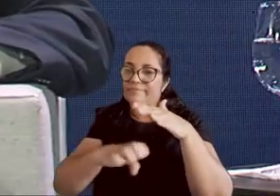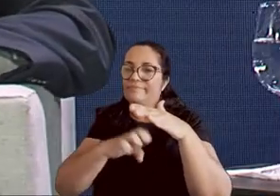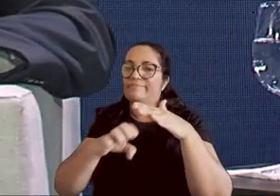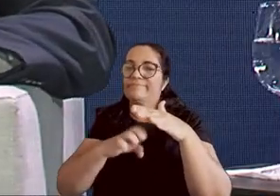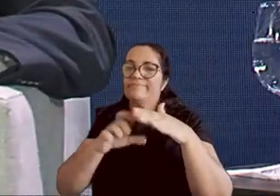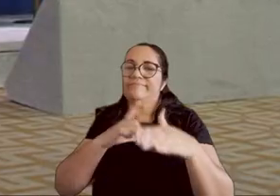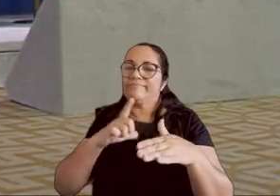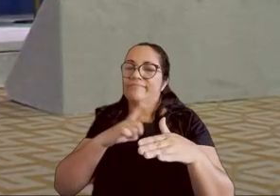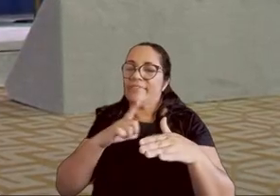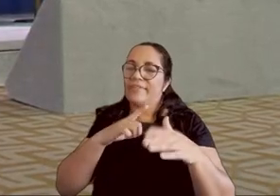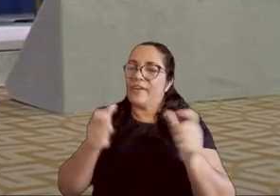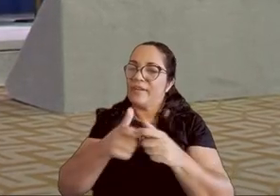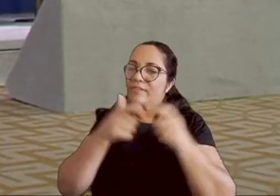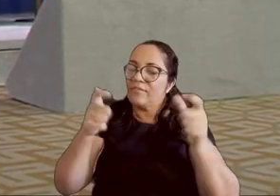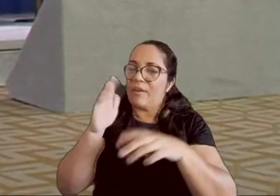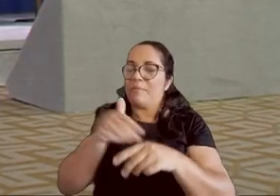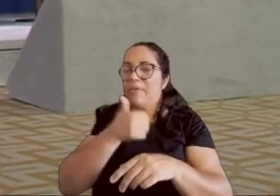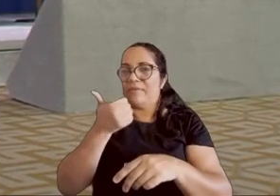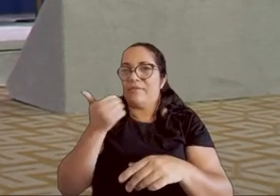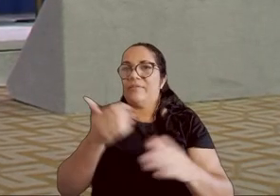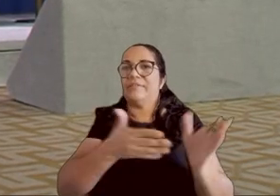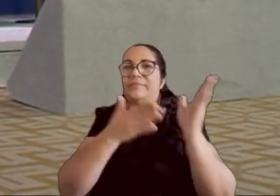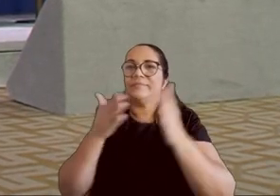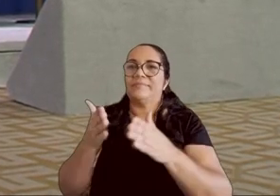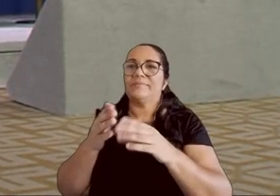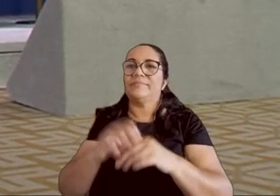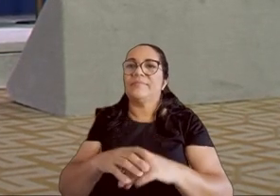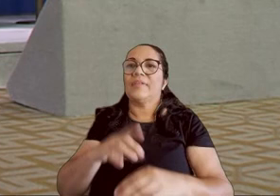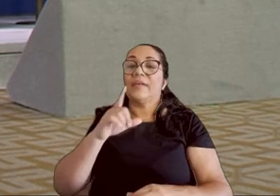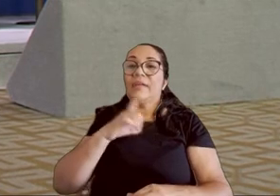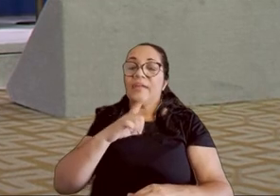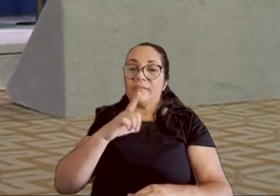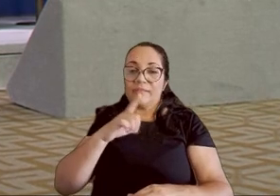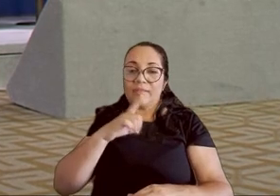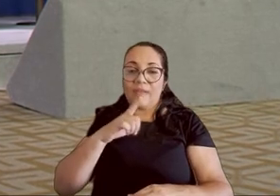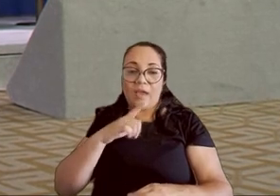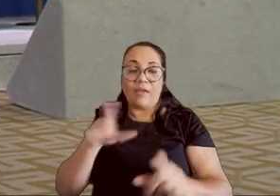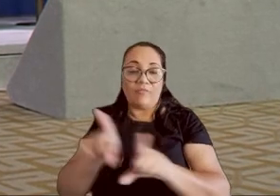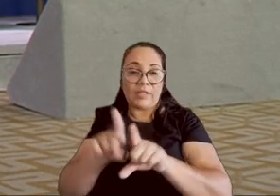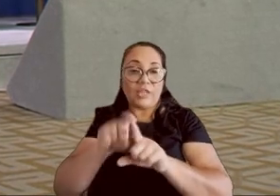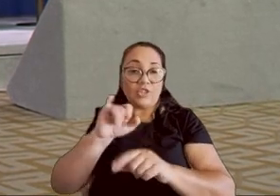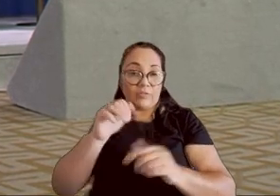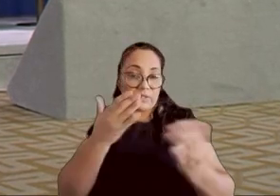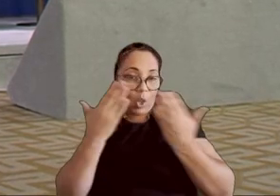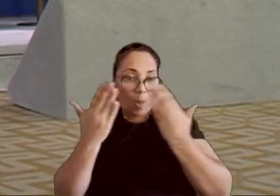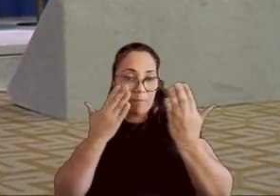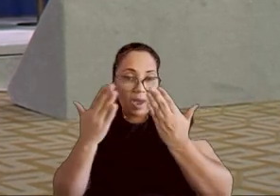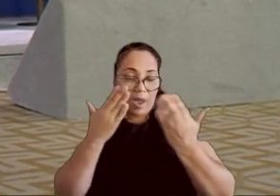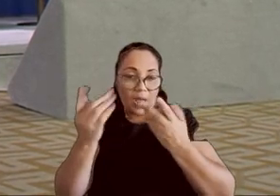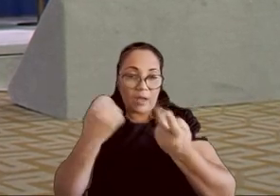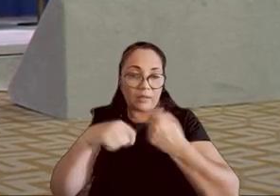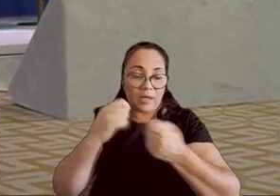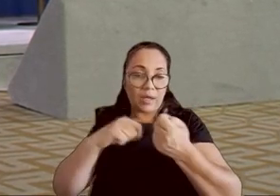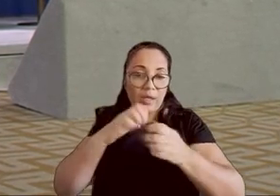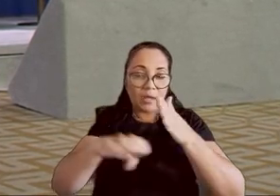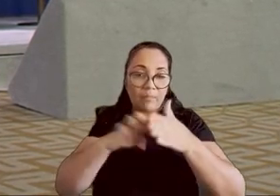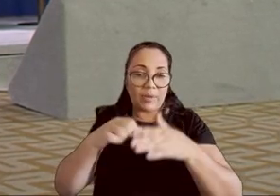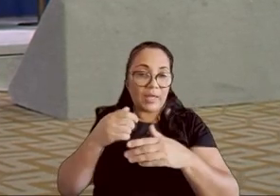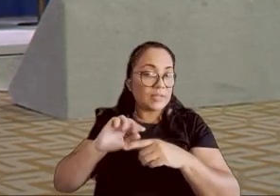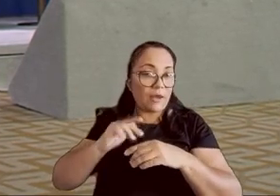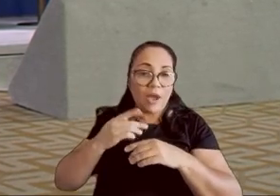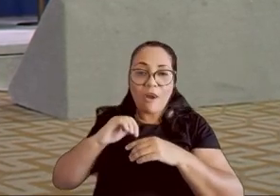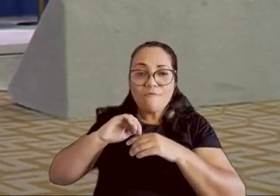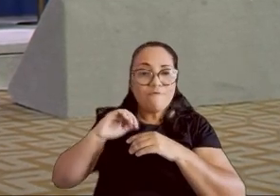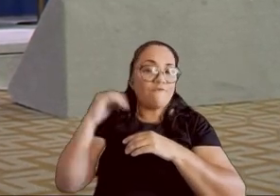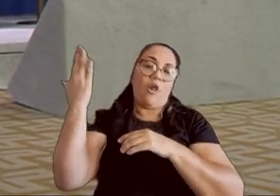o mercado brasileiro tem muito mais cover antes do que o mercado lá fora e nós temos nossos ciclos também Luzia aumentar mas é isso é uma proteção para